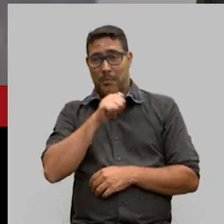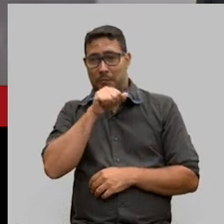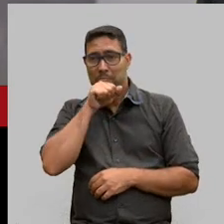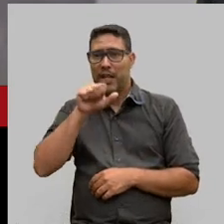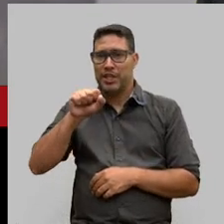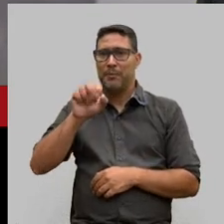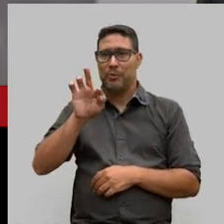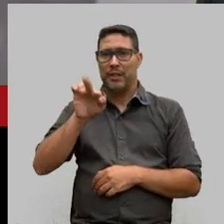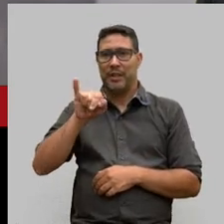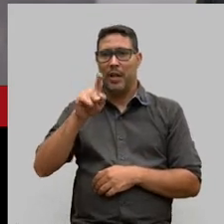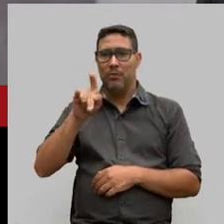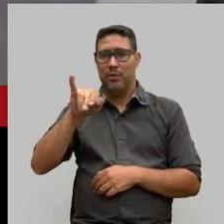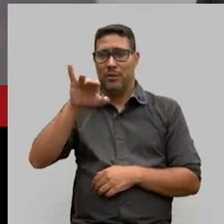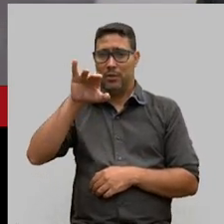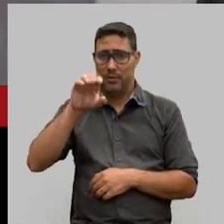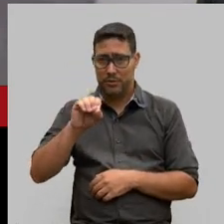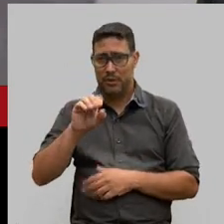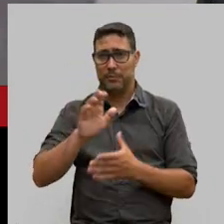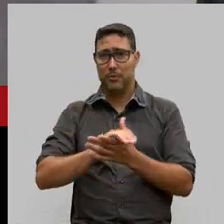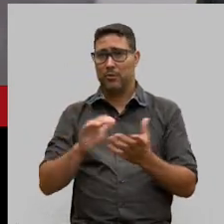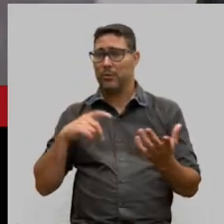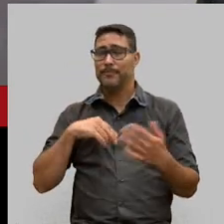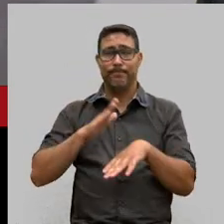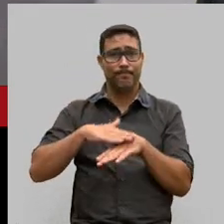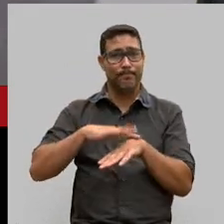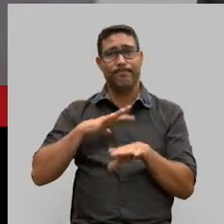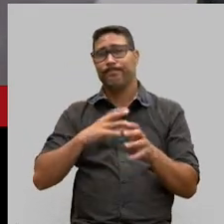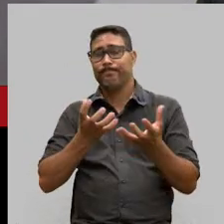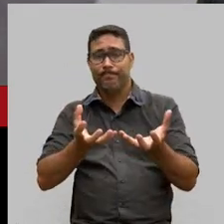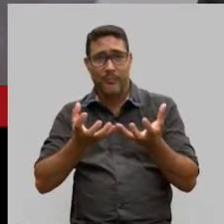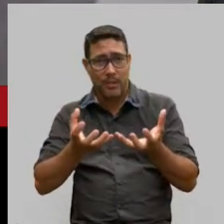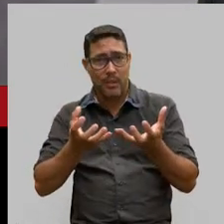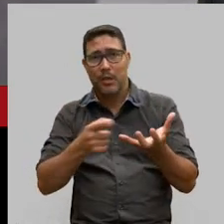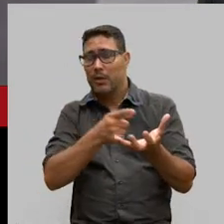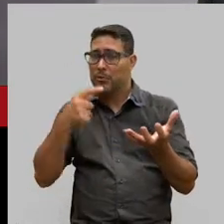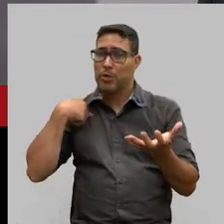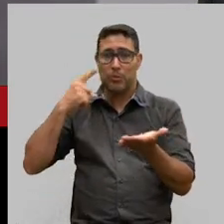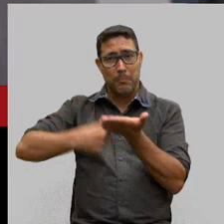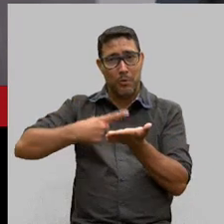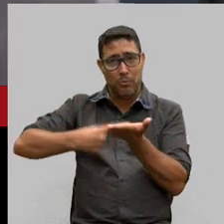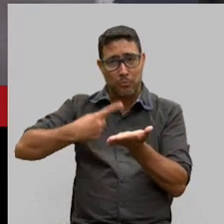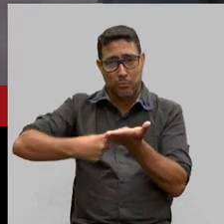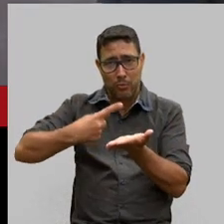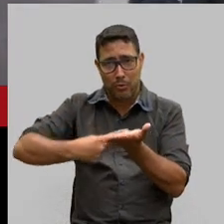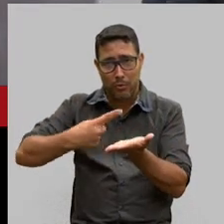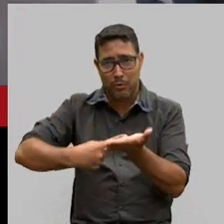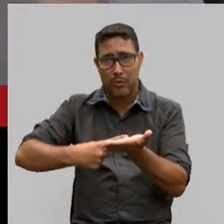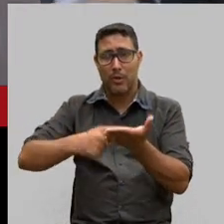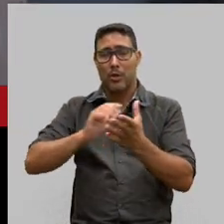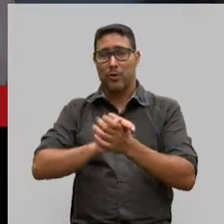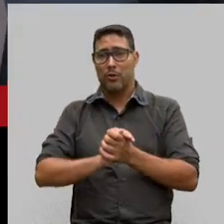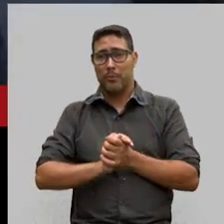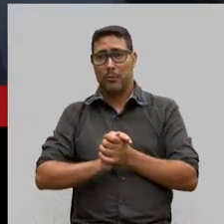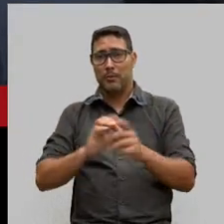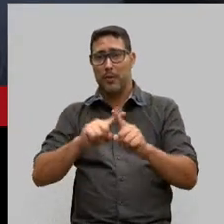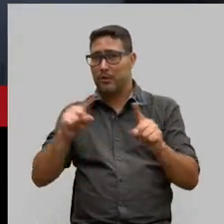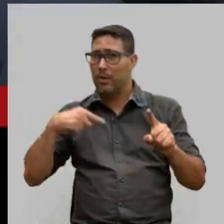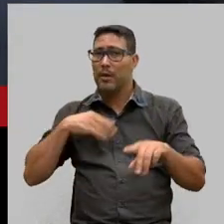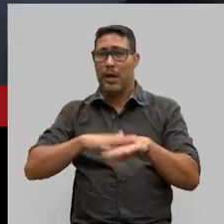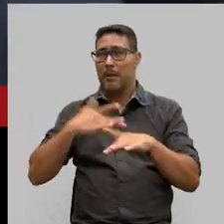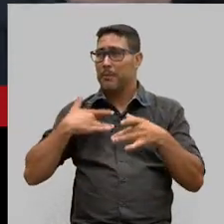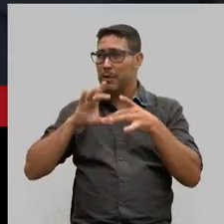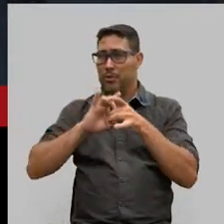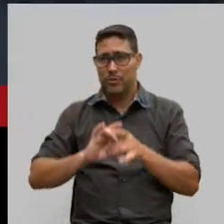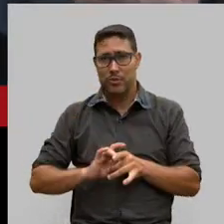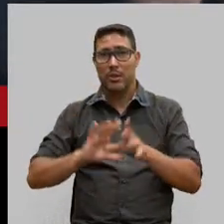eu quero aqui assumir com vocês renovar com vocês o meu compromisso nessa luta a minha disponibilidade de somar